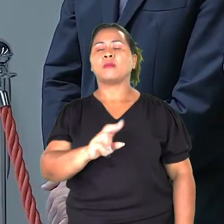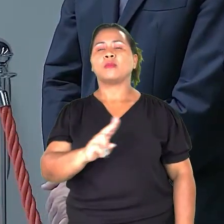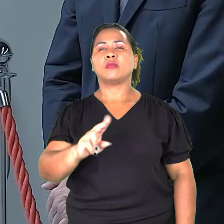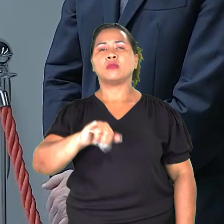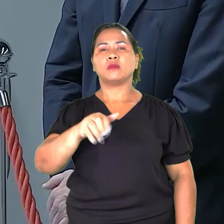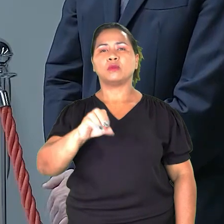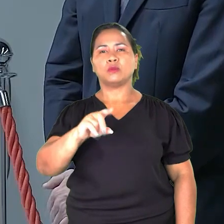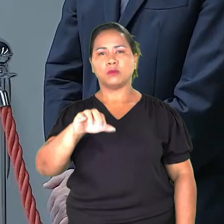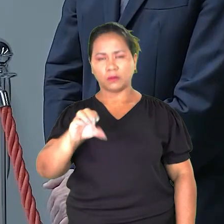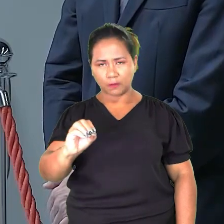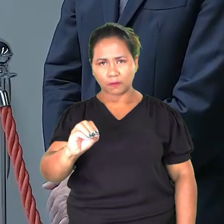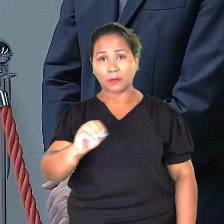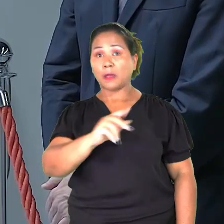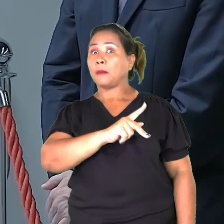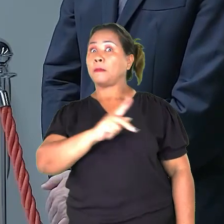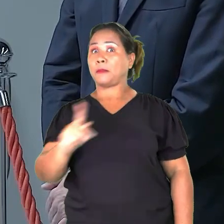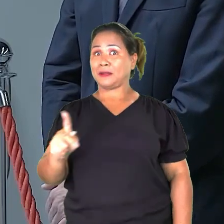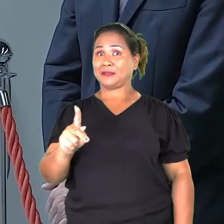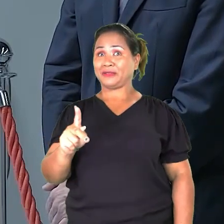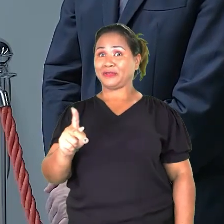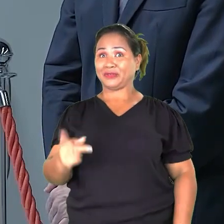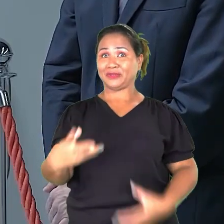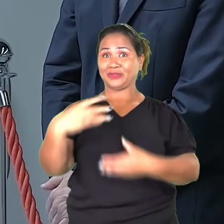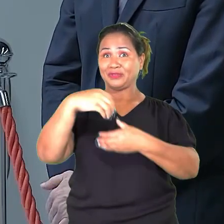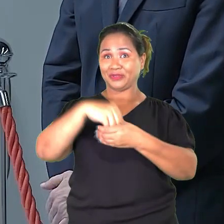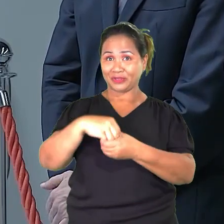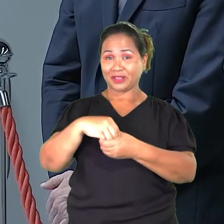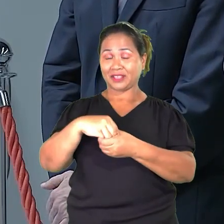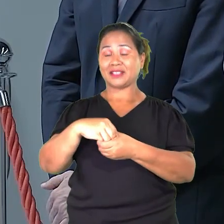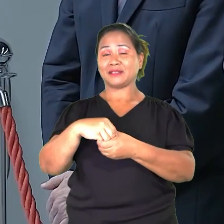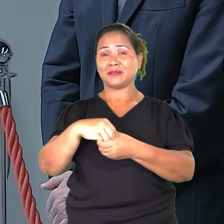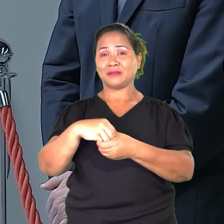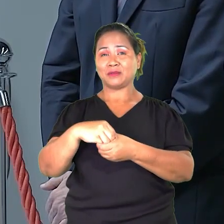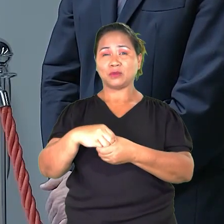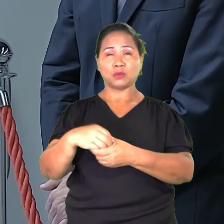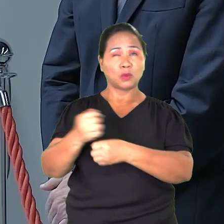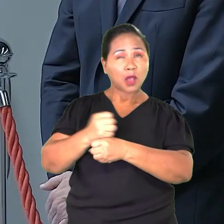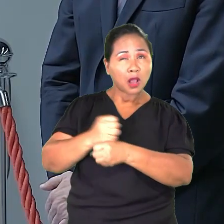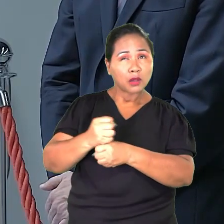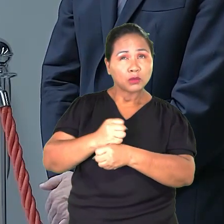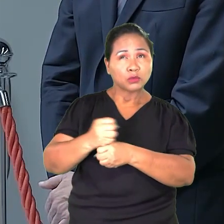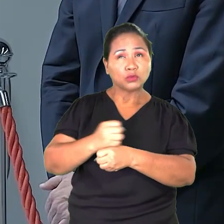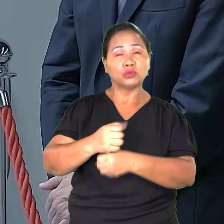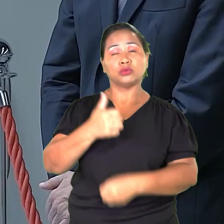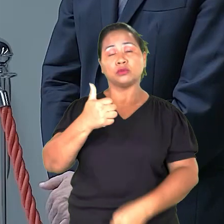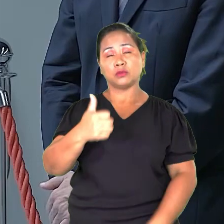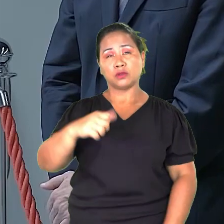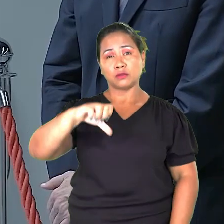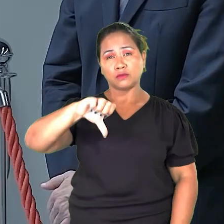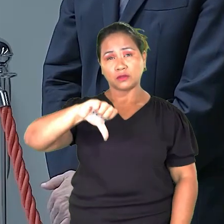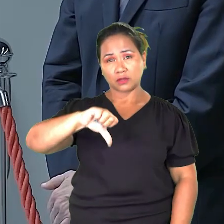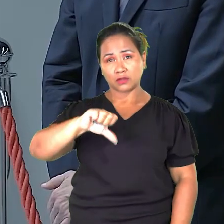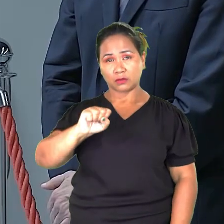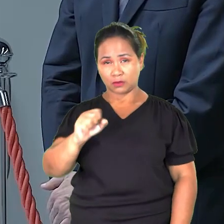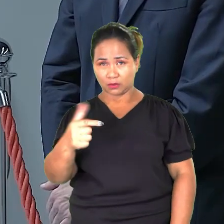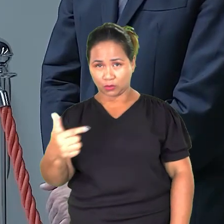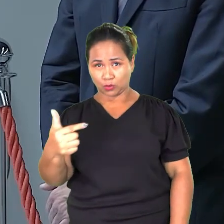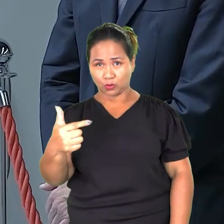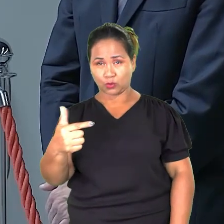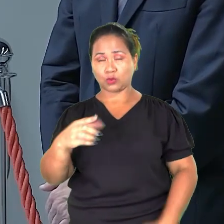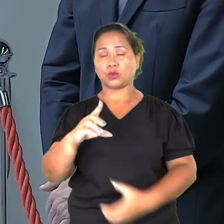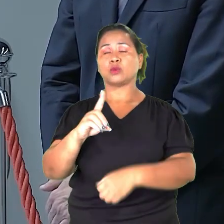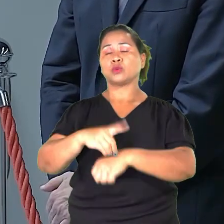Amaral. Do presidente da Sociedade Veteranos de 32, o senhor Carlos Alberto